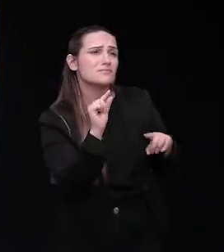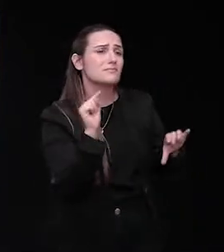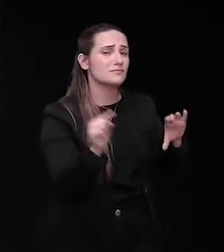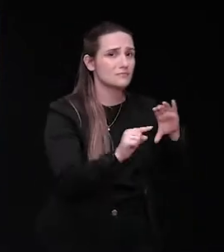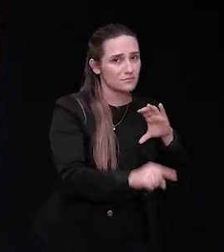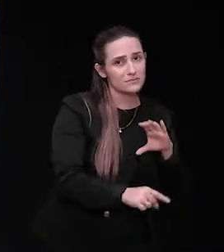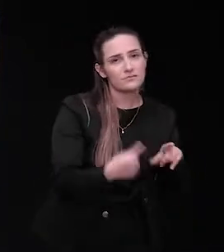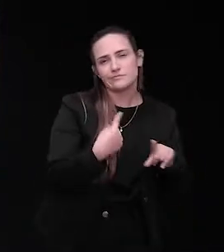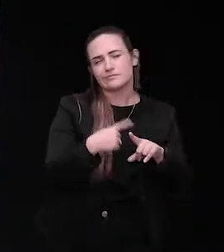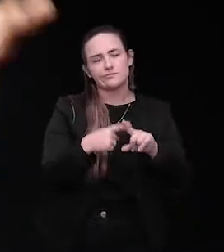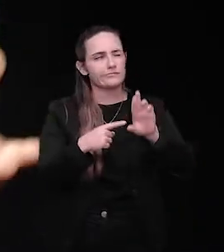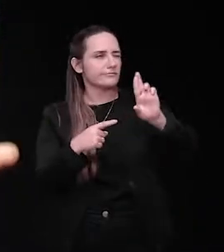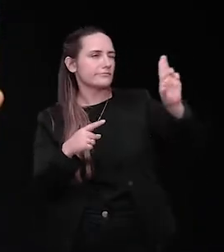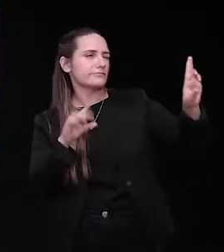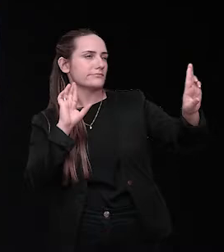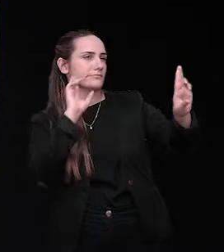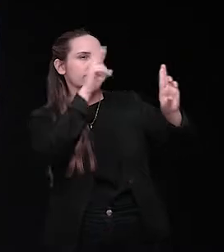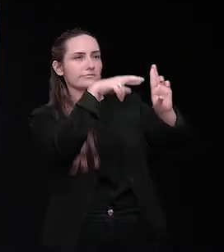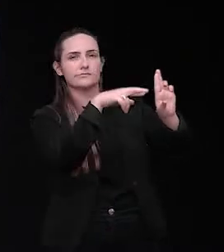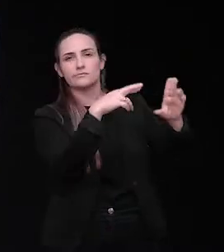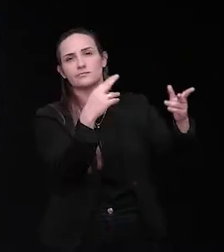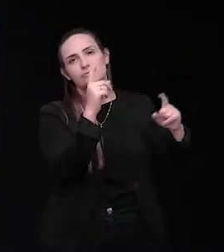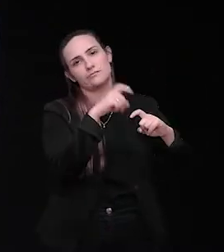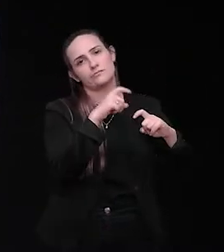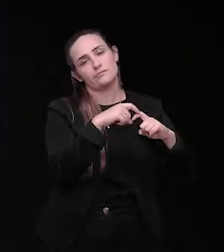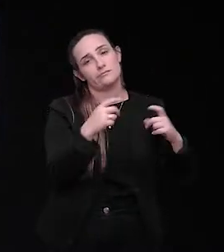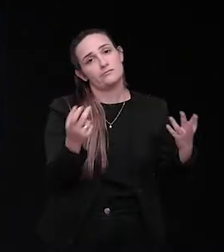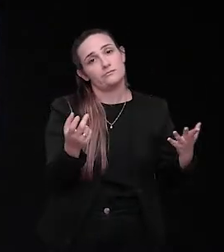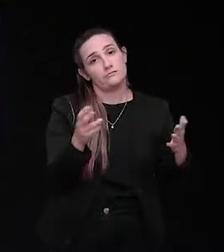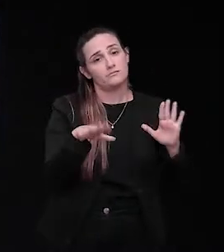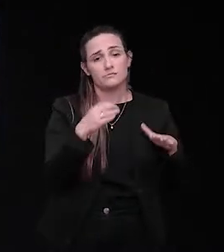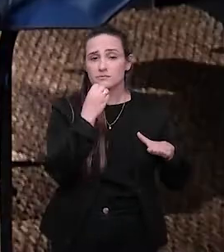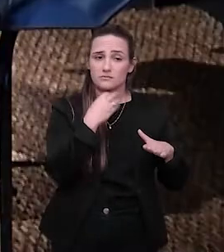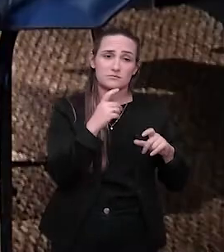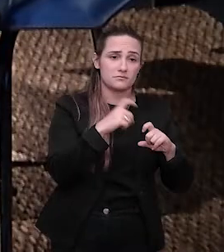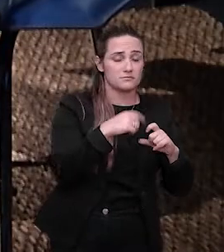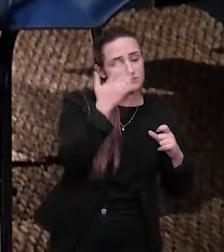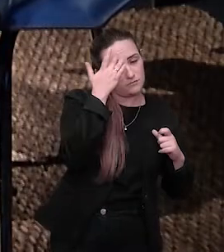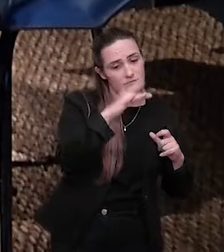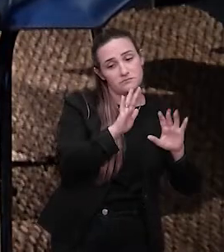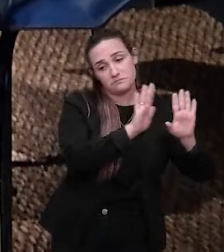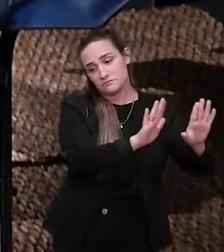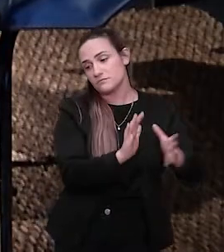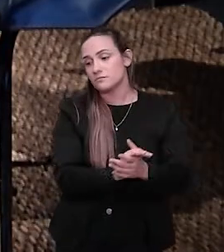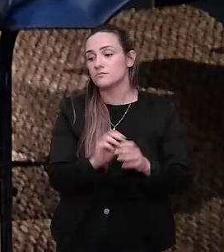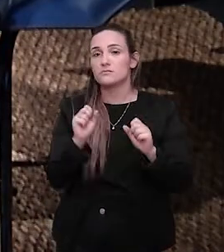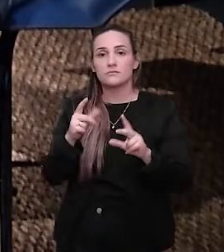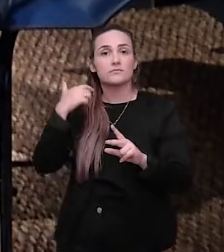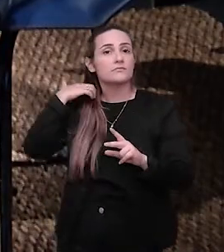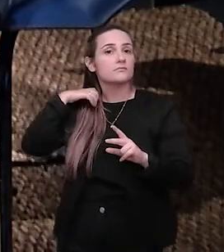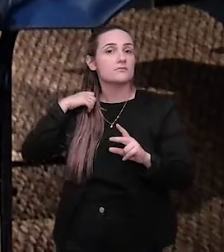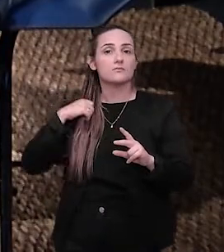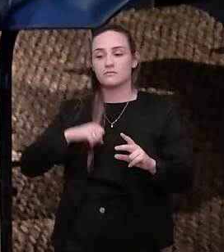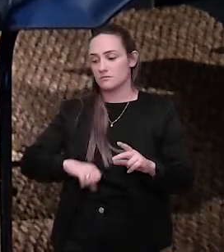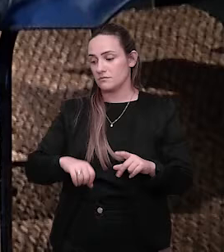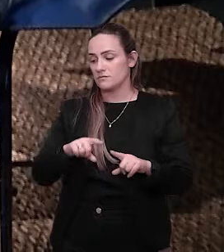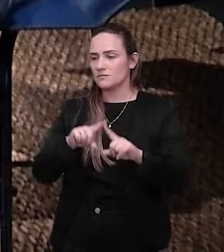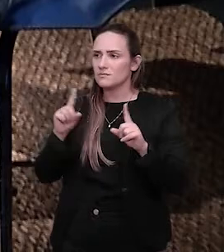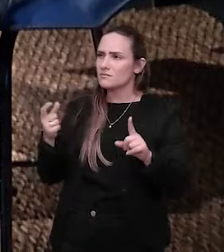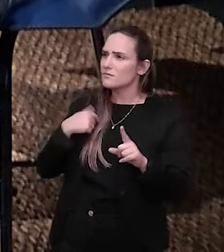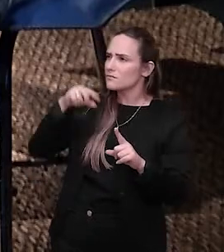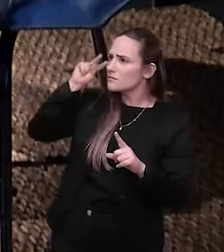que era uma coisa ou outra, eu queria algo porque era famoso, fazer medicina. Hoje, graças a Deus, estou no direito e talvez teria dado certo na medicina